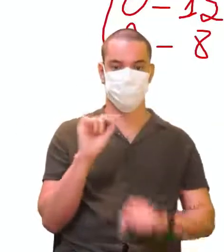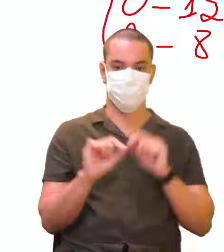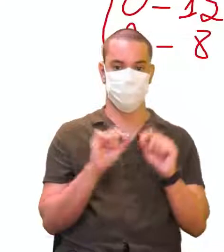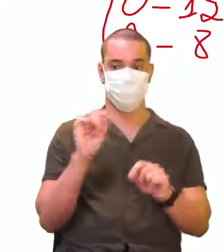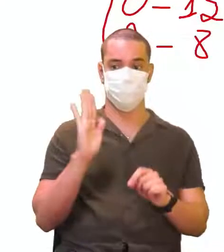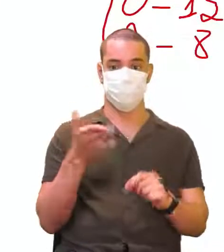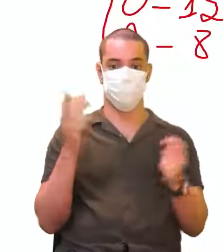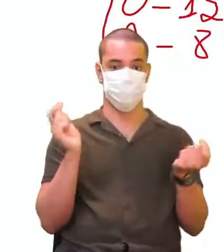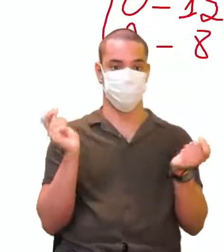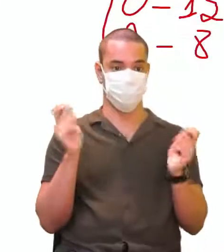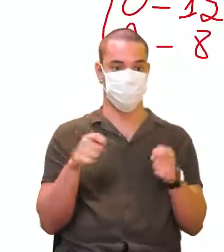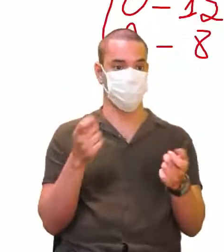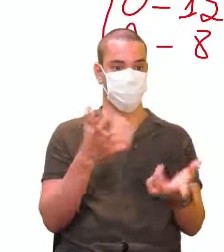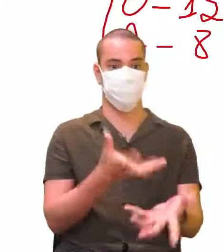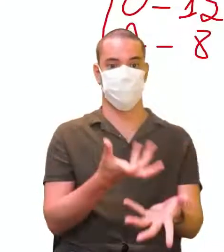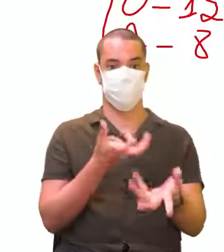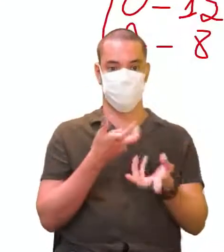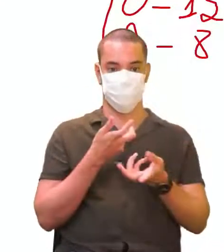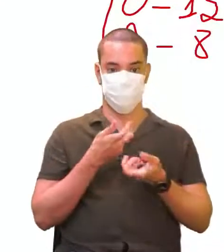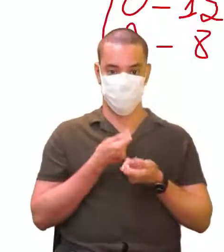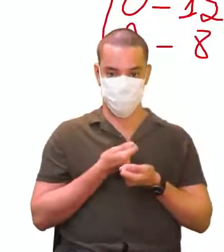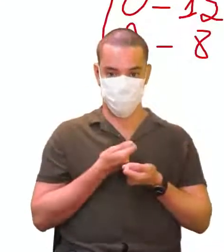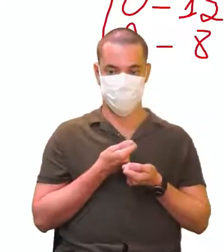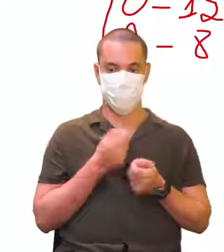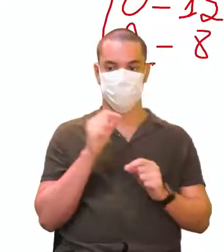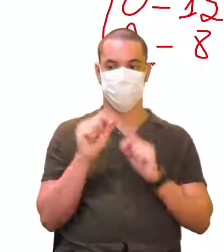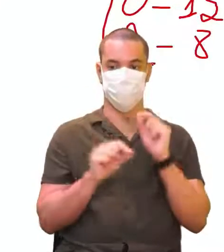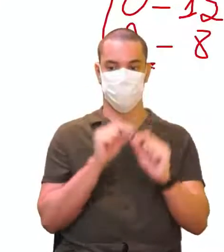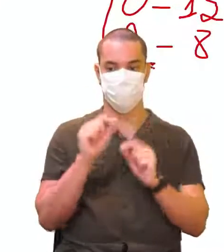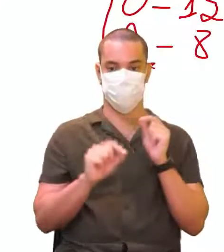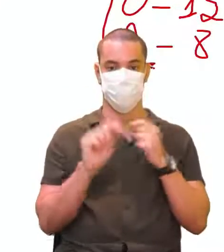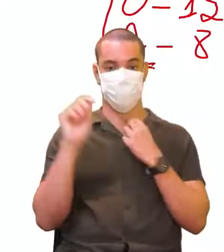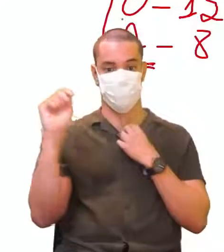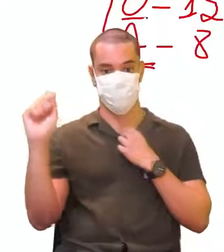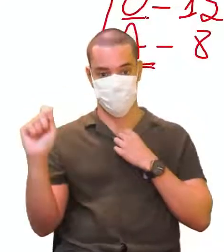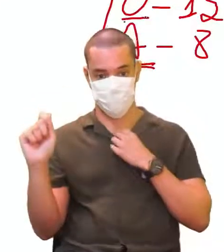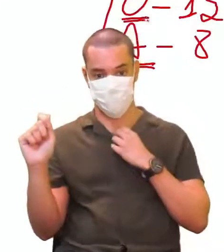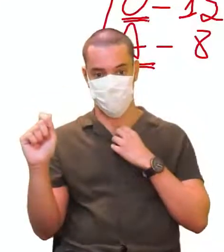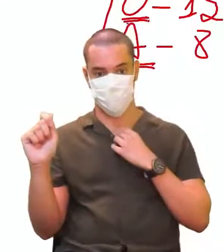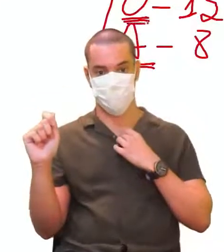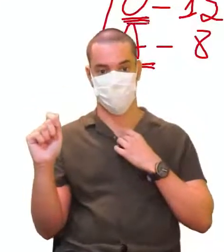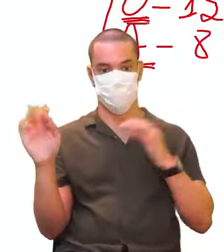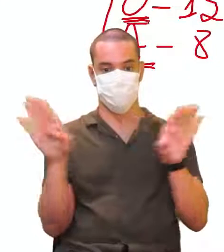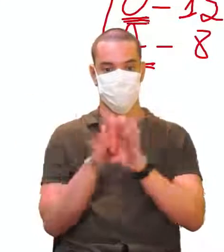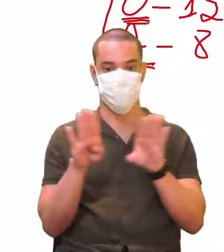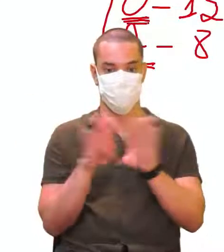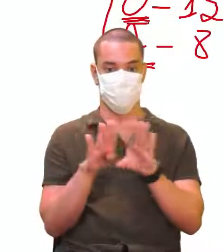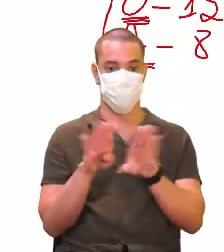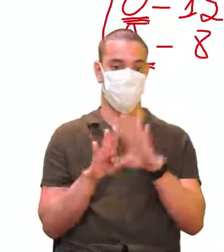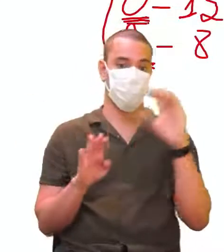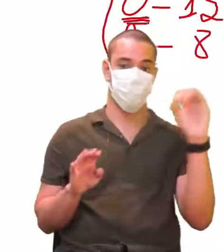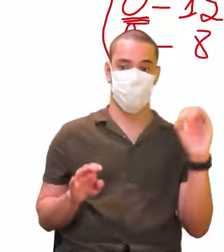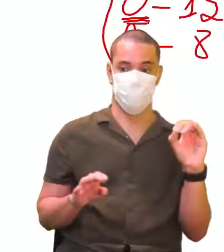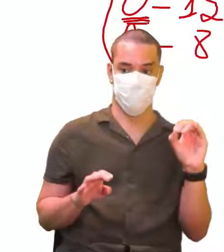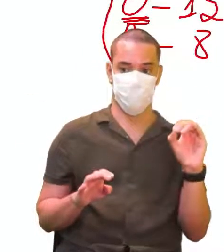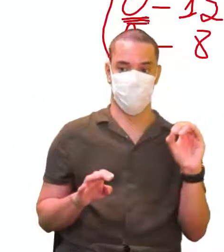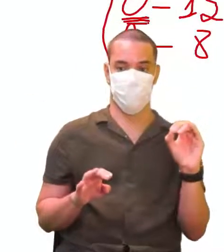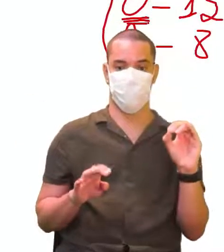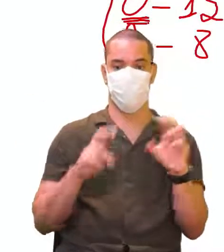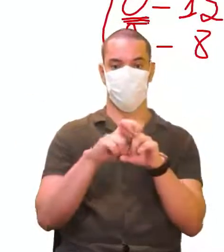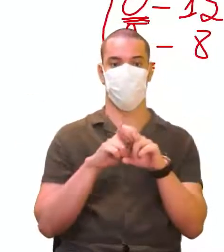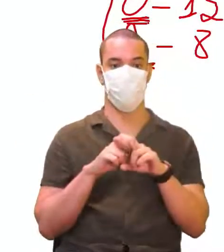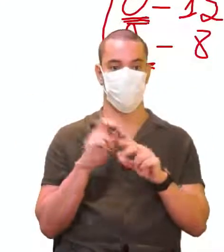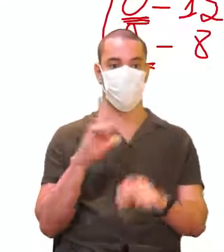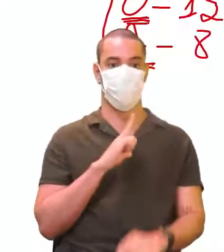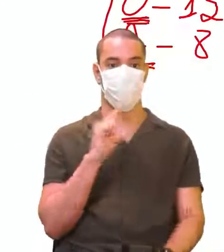pode estar recebendo tanto do A quanto do O. Então, eu vou ter